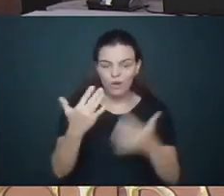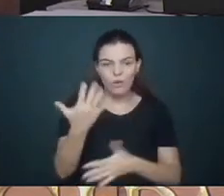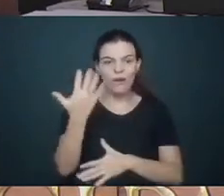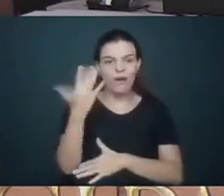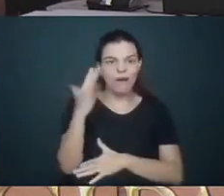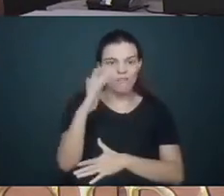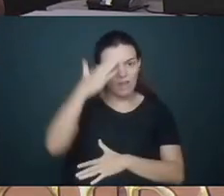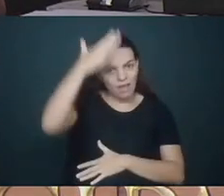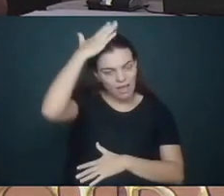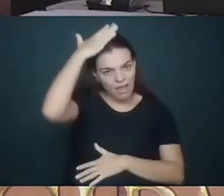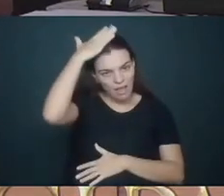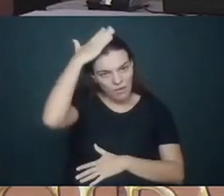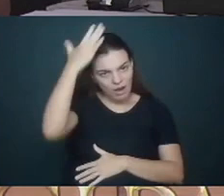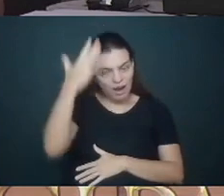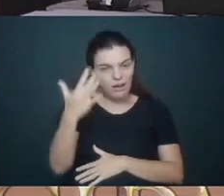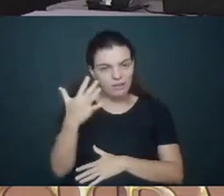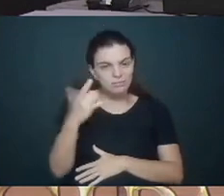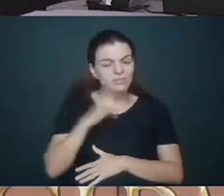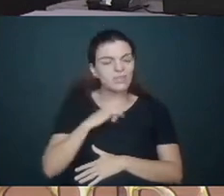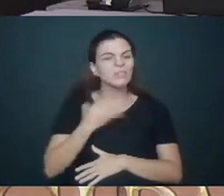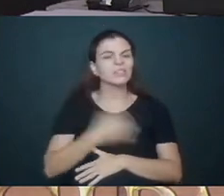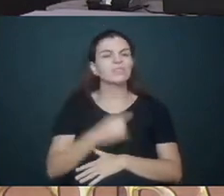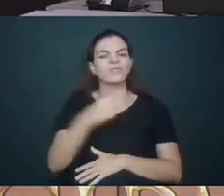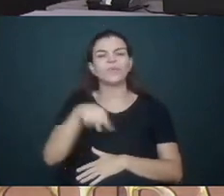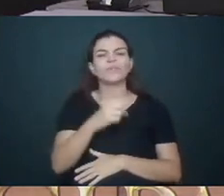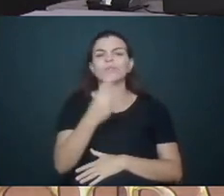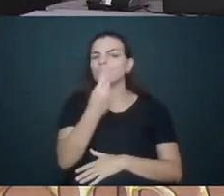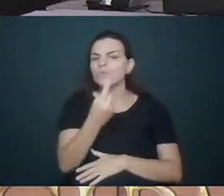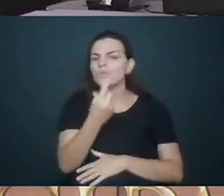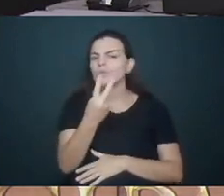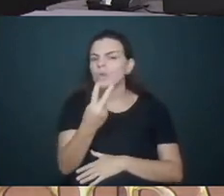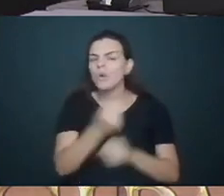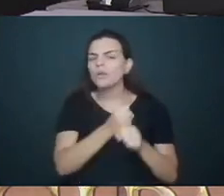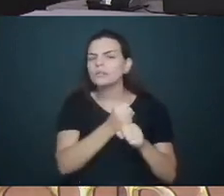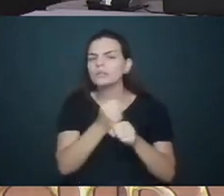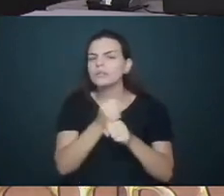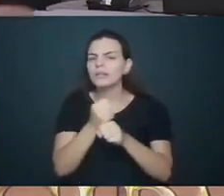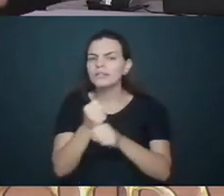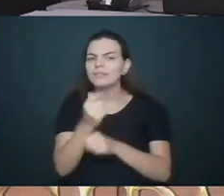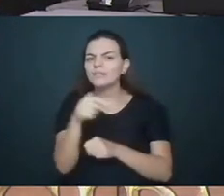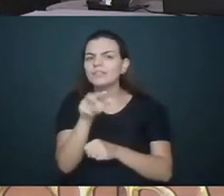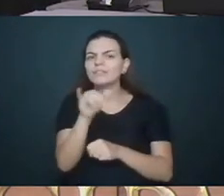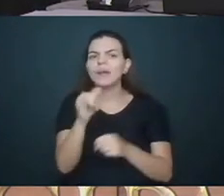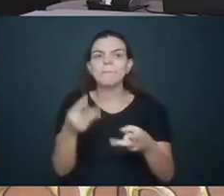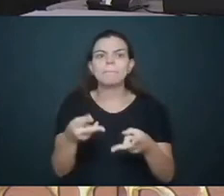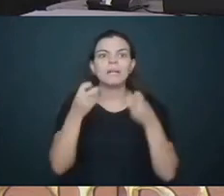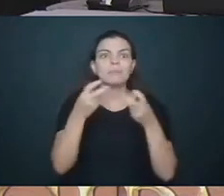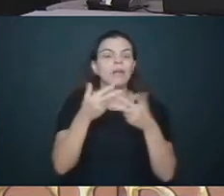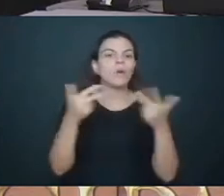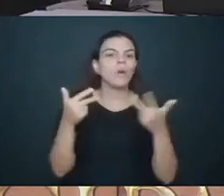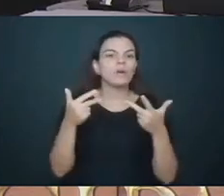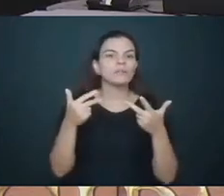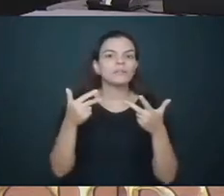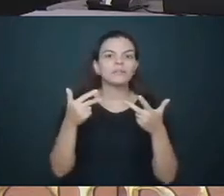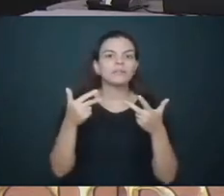de 1 ou 2, vão começar a ver coisas que acontecem que não, a gente não vê. Não sei porquê,